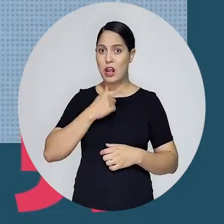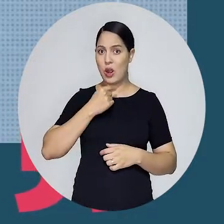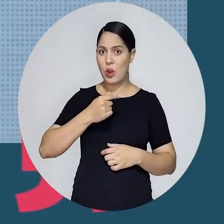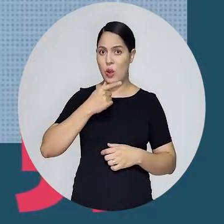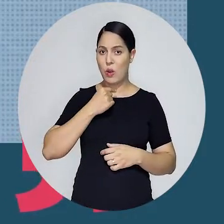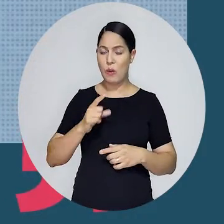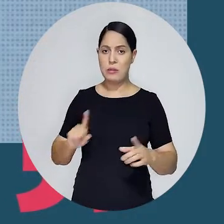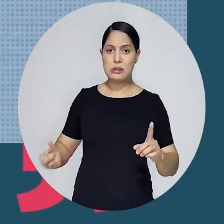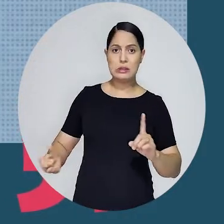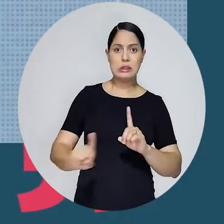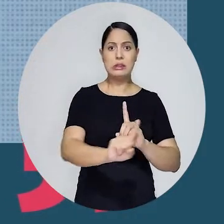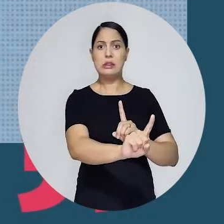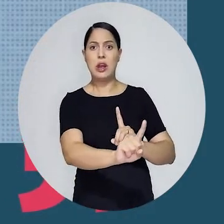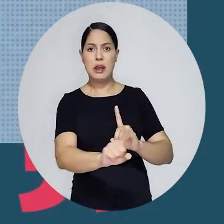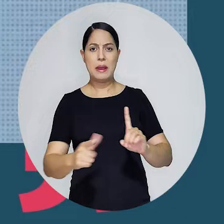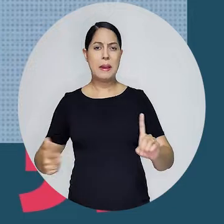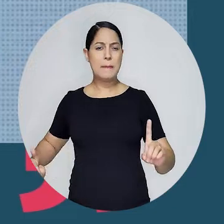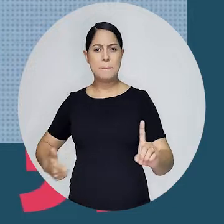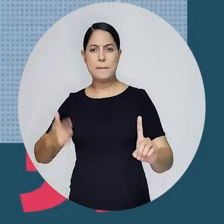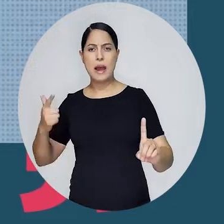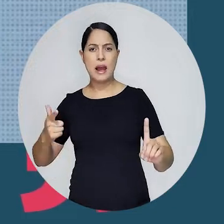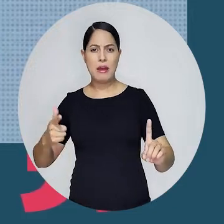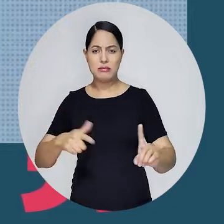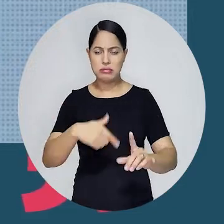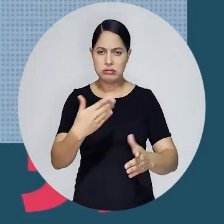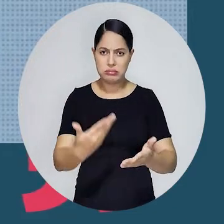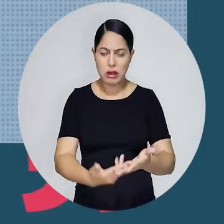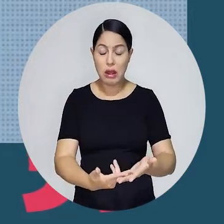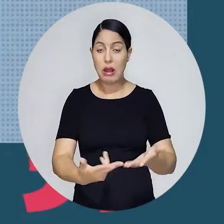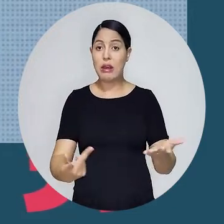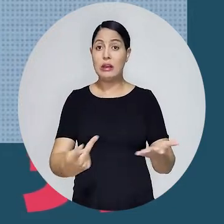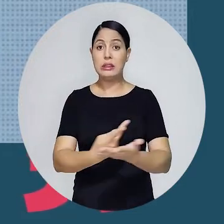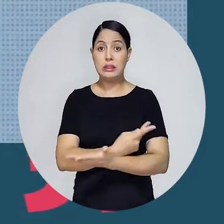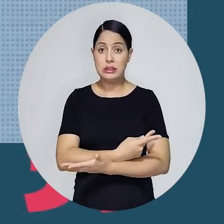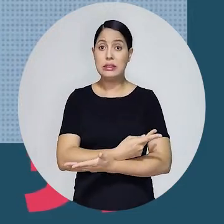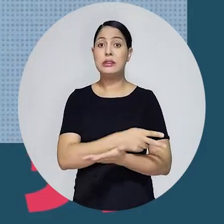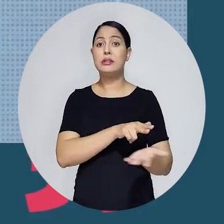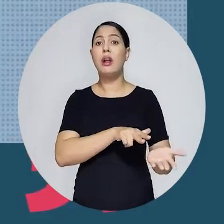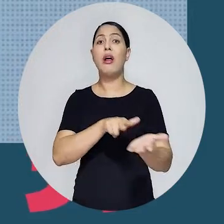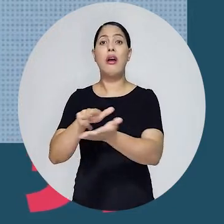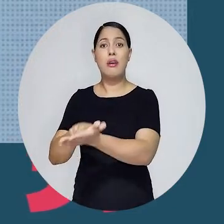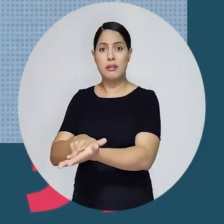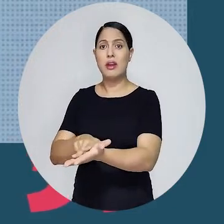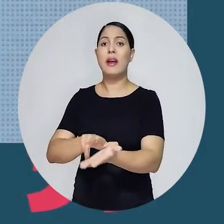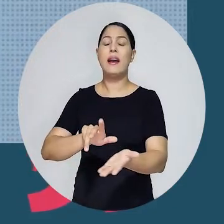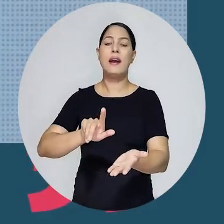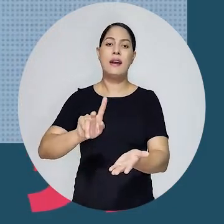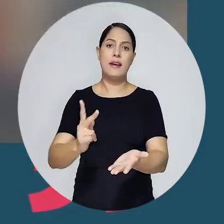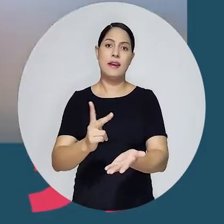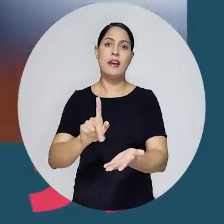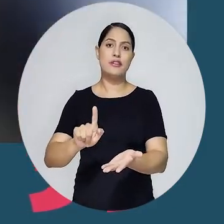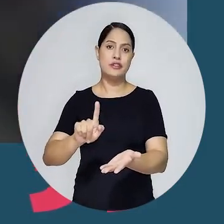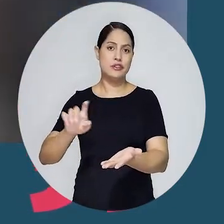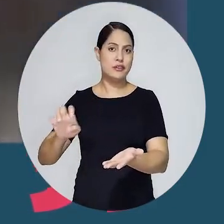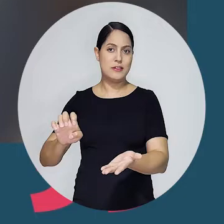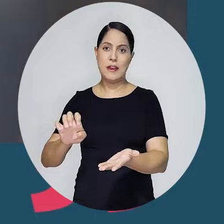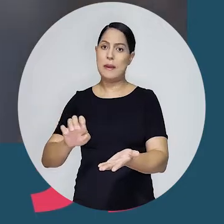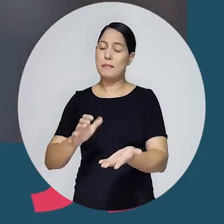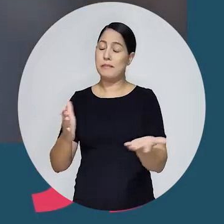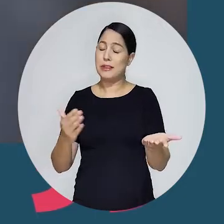atingido. José Benedito chegou a ser socorrido pelo SAMU e levado para o HGE, mas não resistiu.